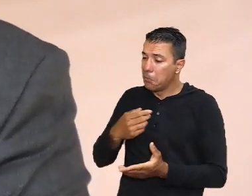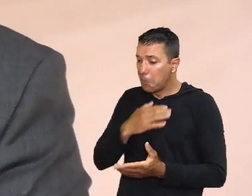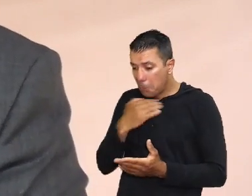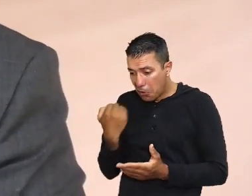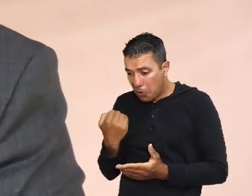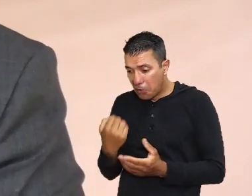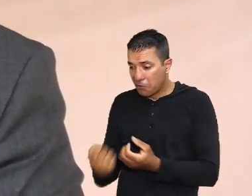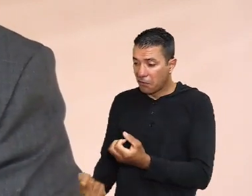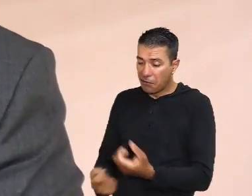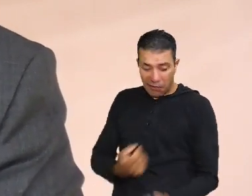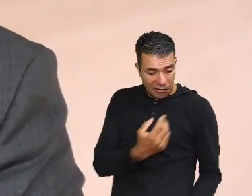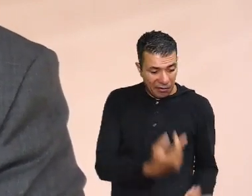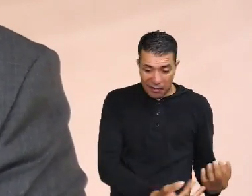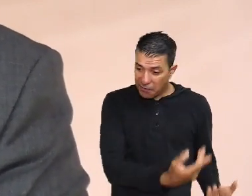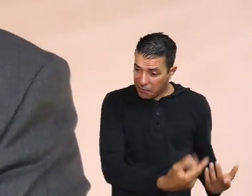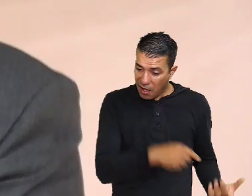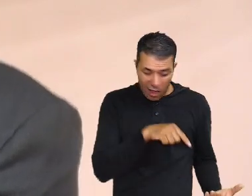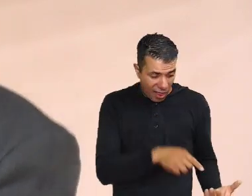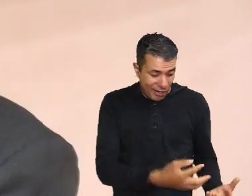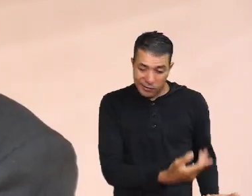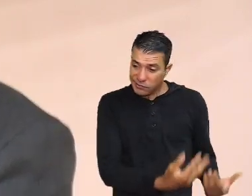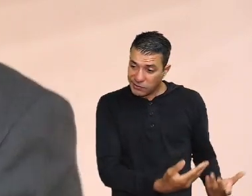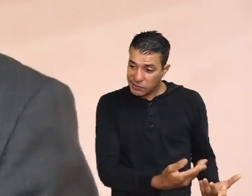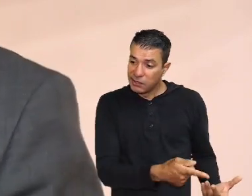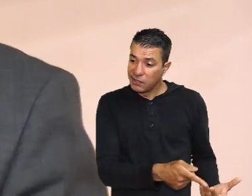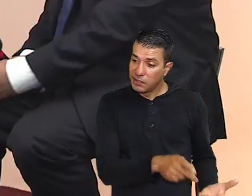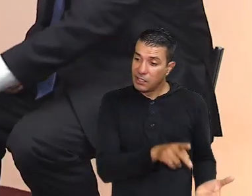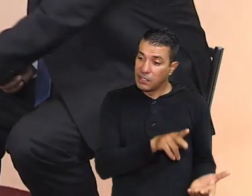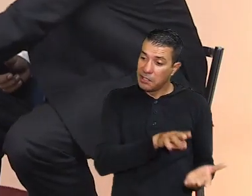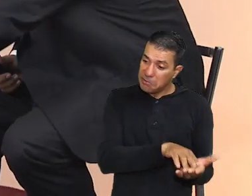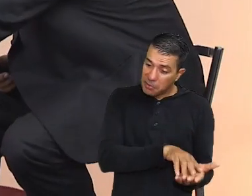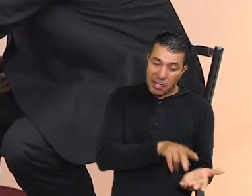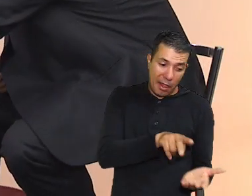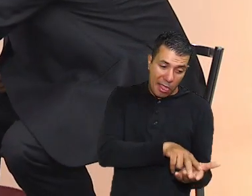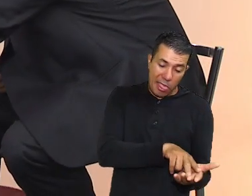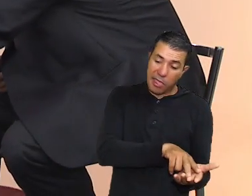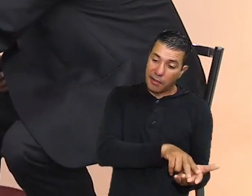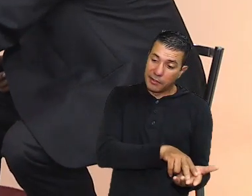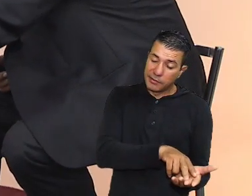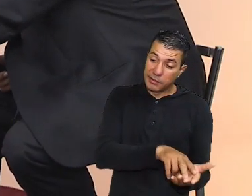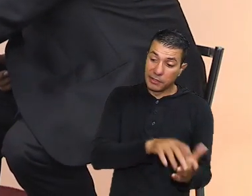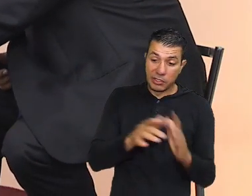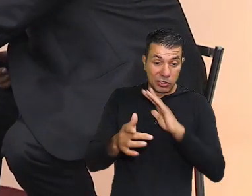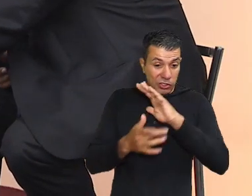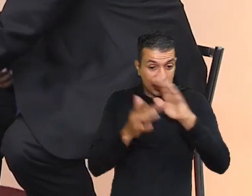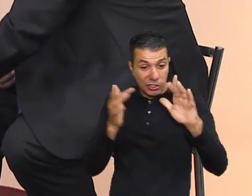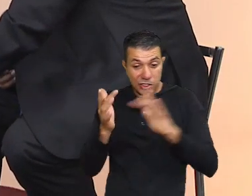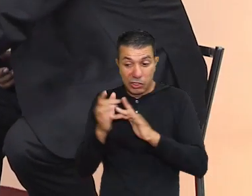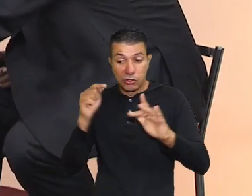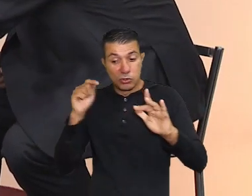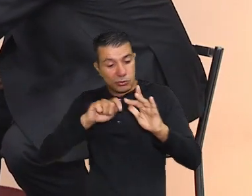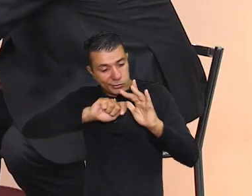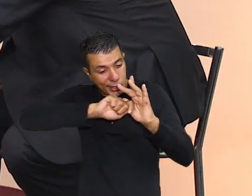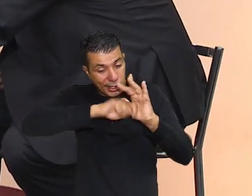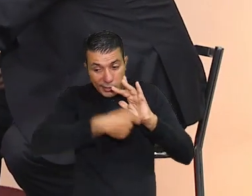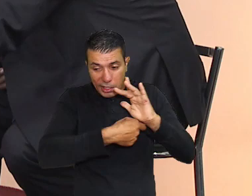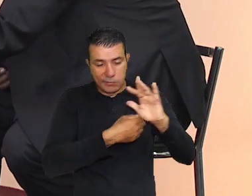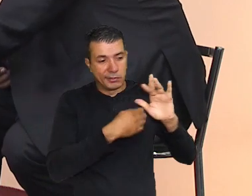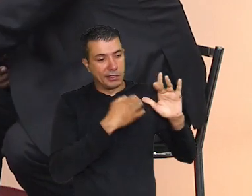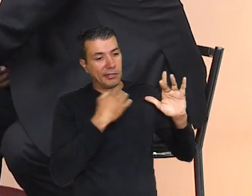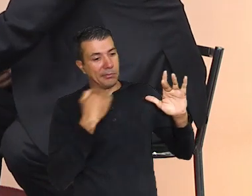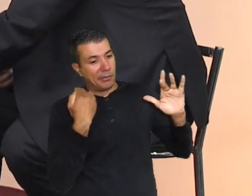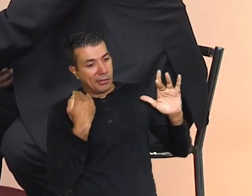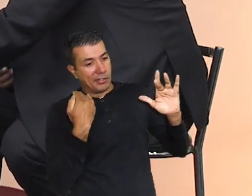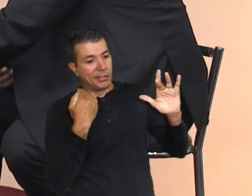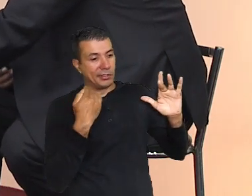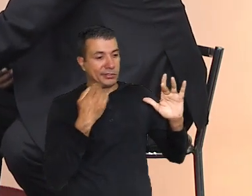esse inferno que é relatado na Bíblia, é a sepultura. Ok, nós sabemos que Jesus, ele tem as chaves da morte, da sepultura nas